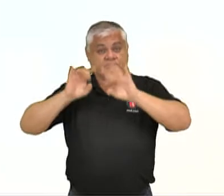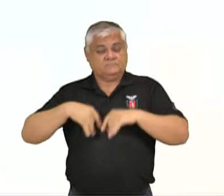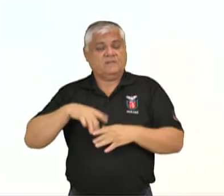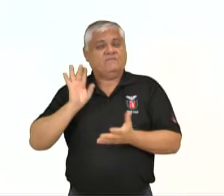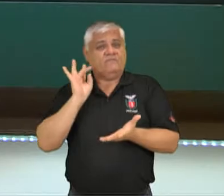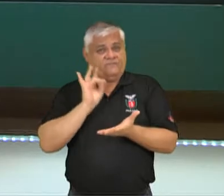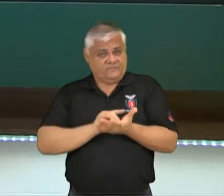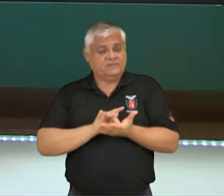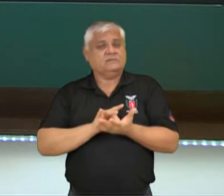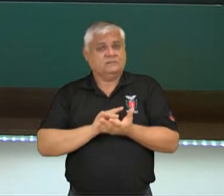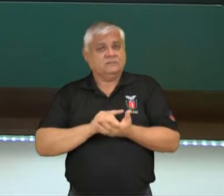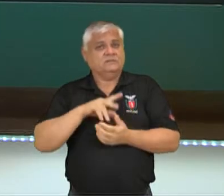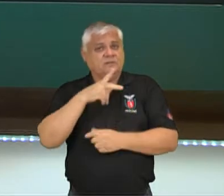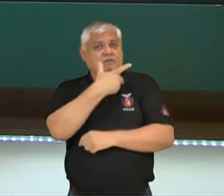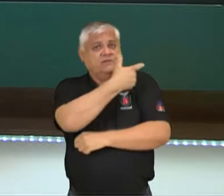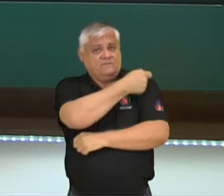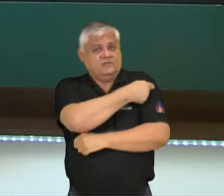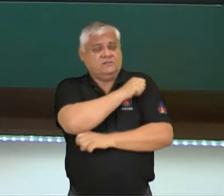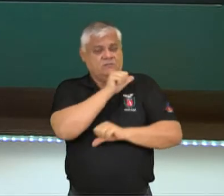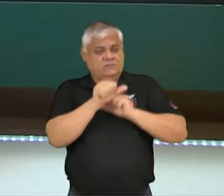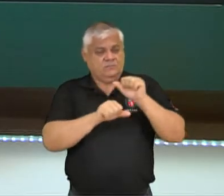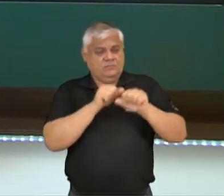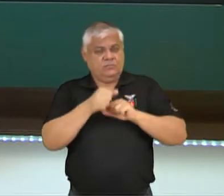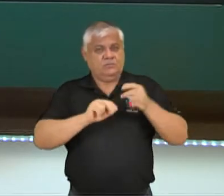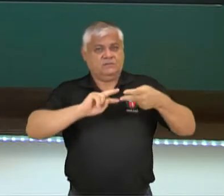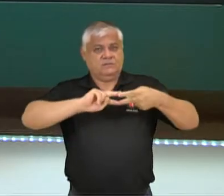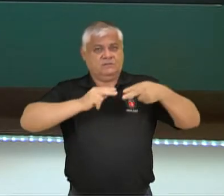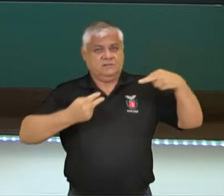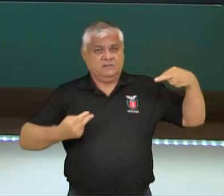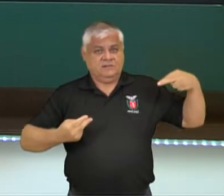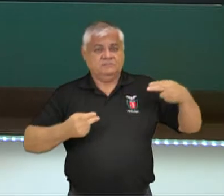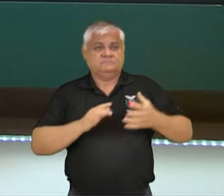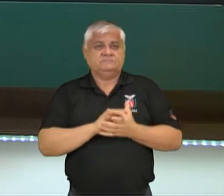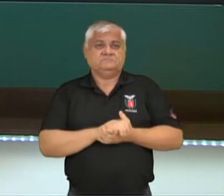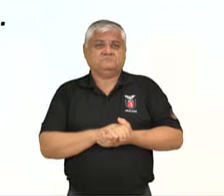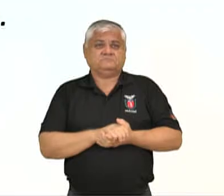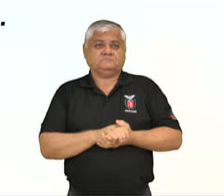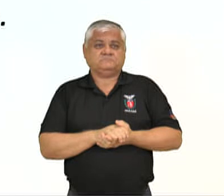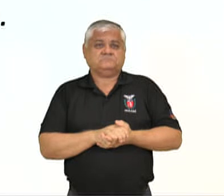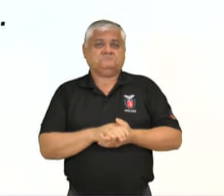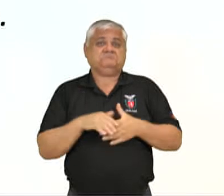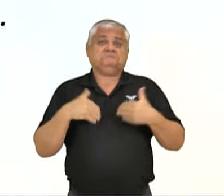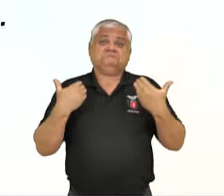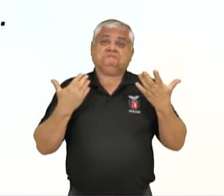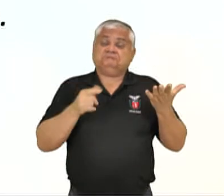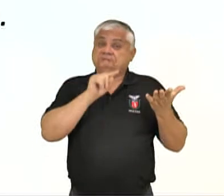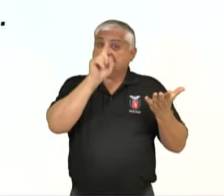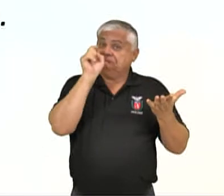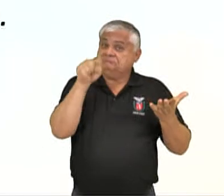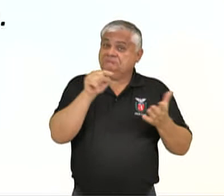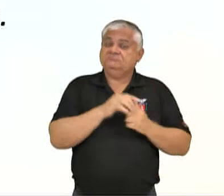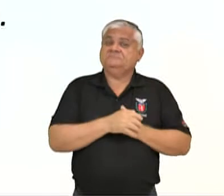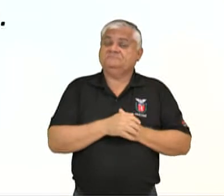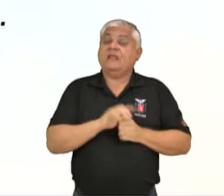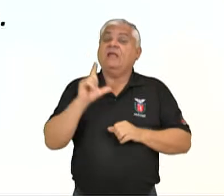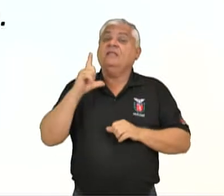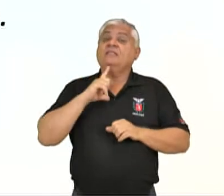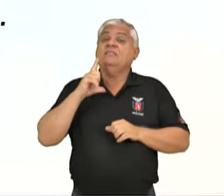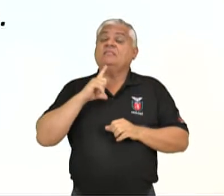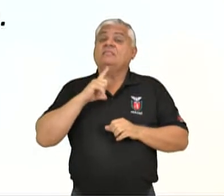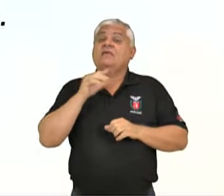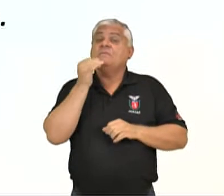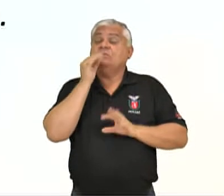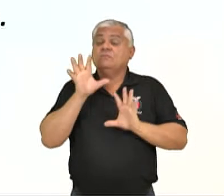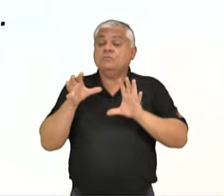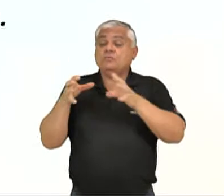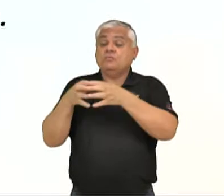que as vacinas podem alterar o nosso DNA? Bom, isso tudo veio, gente, porque existe uma classe especial de